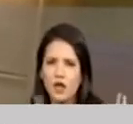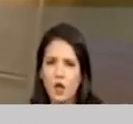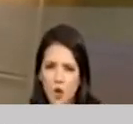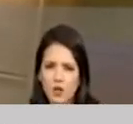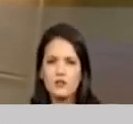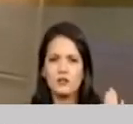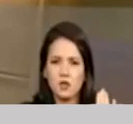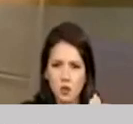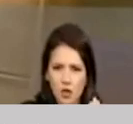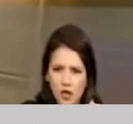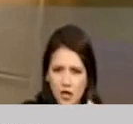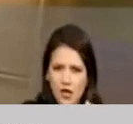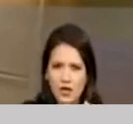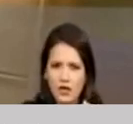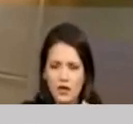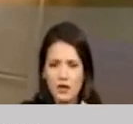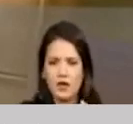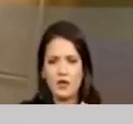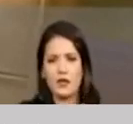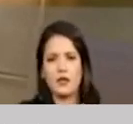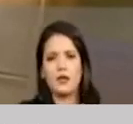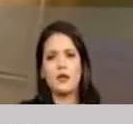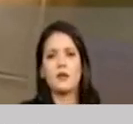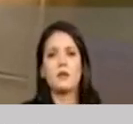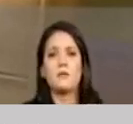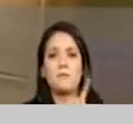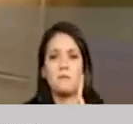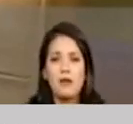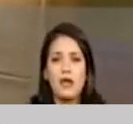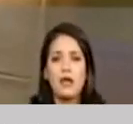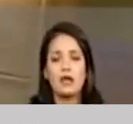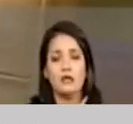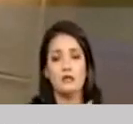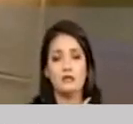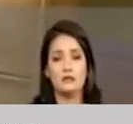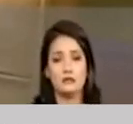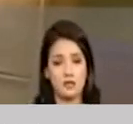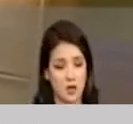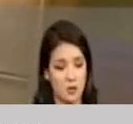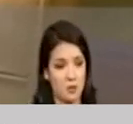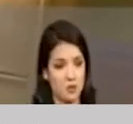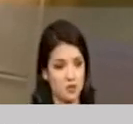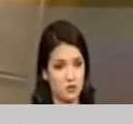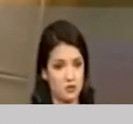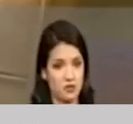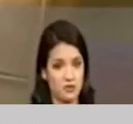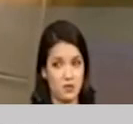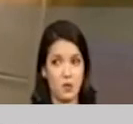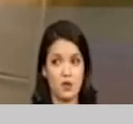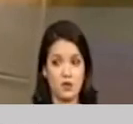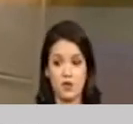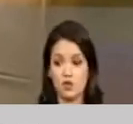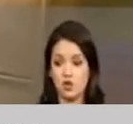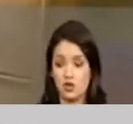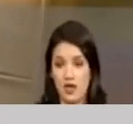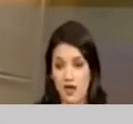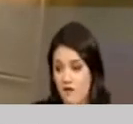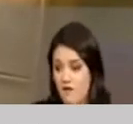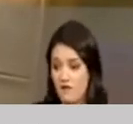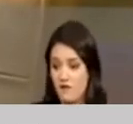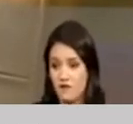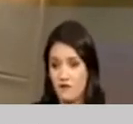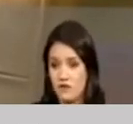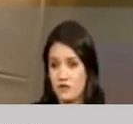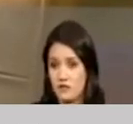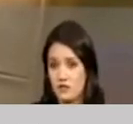públicos, fazendários ou não, reverbere no âmbito da administração com acionamento de seus órgãos de investigação